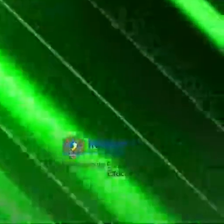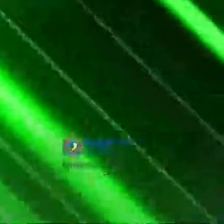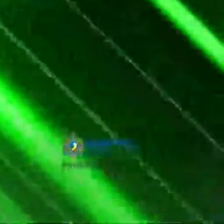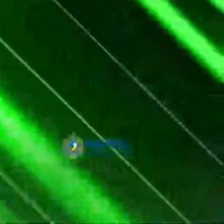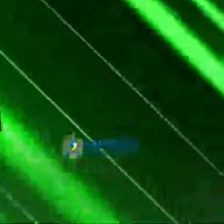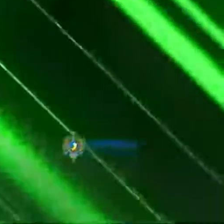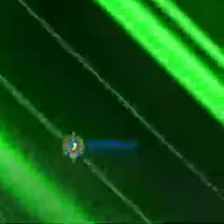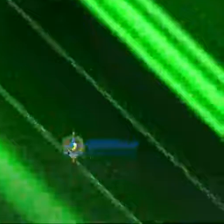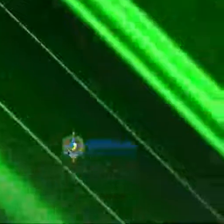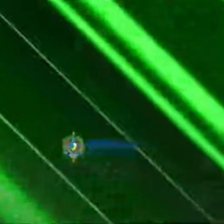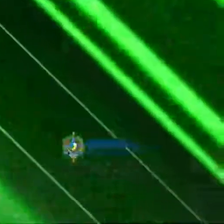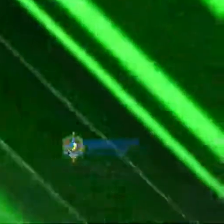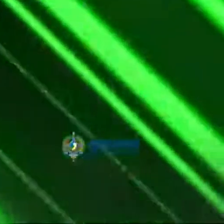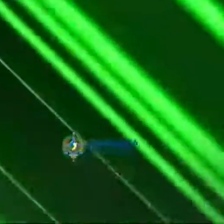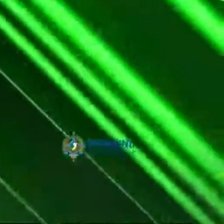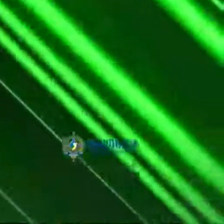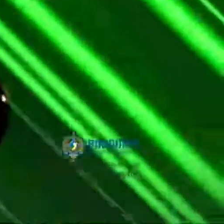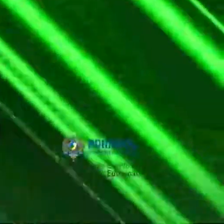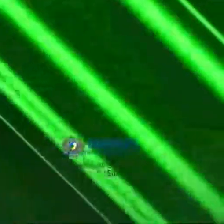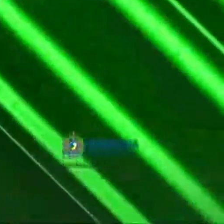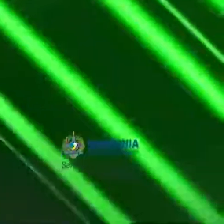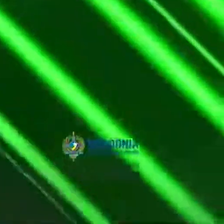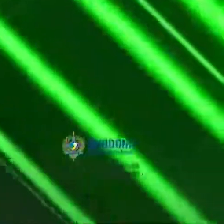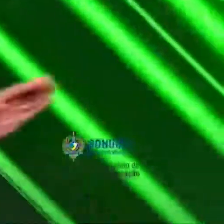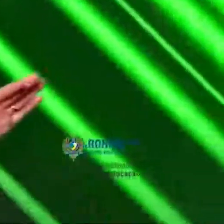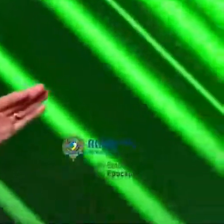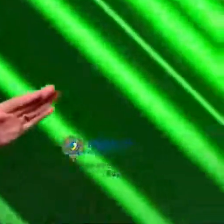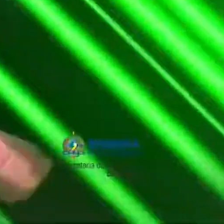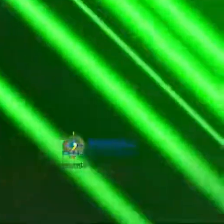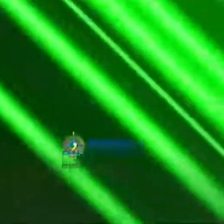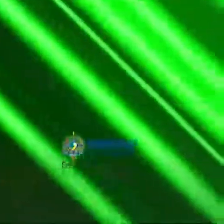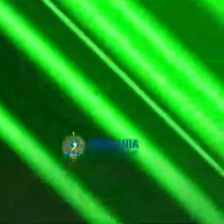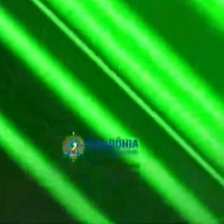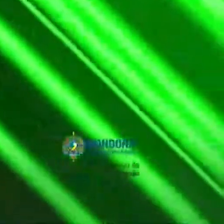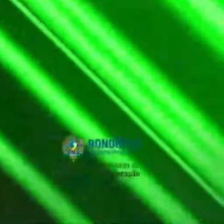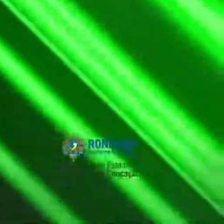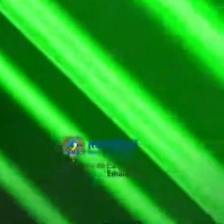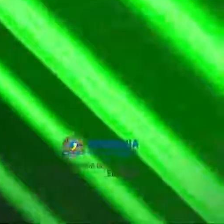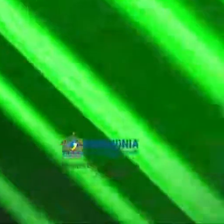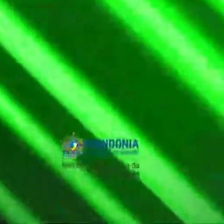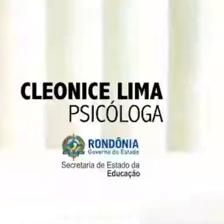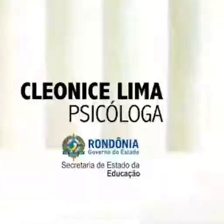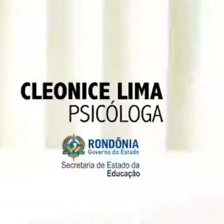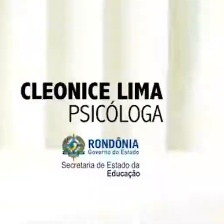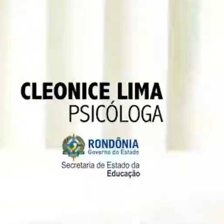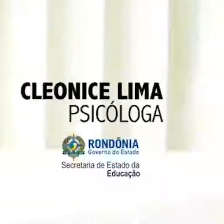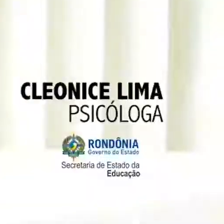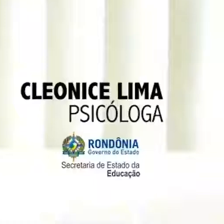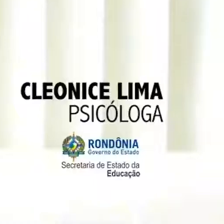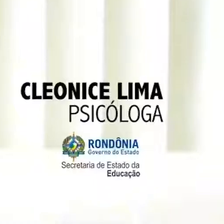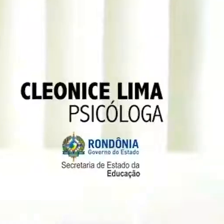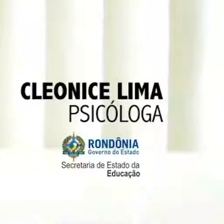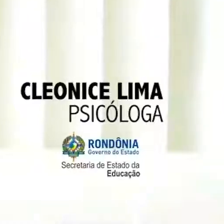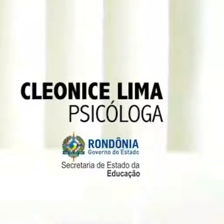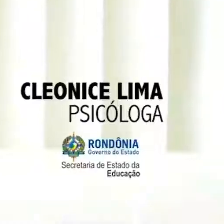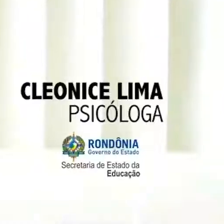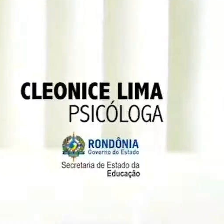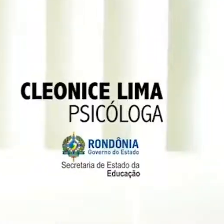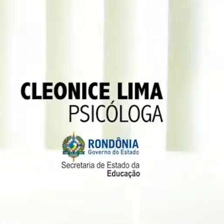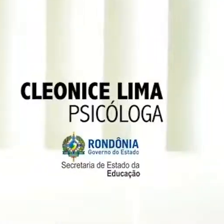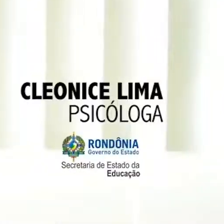aí que a autoestima da mulher pode despencar por não se encaixar nesses padrões. Essa busca do corpo